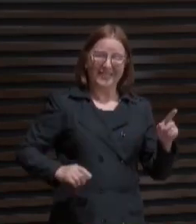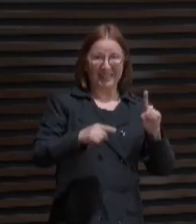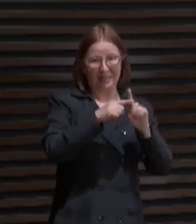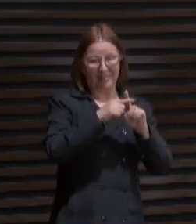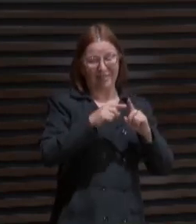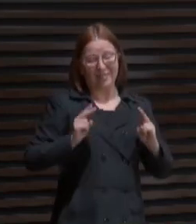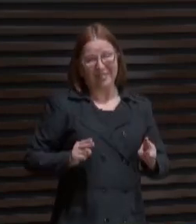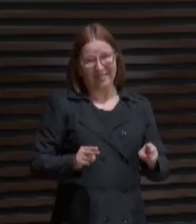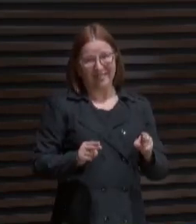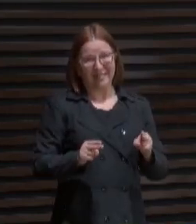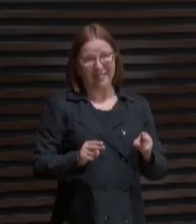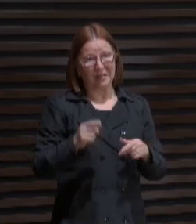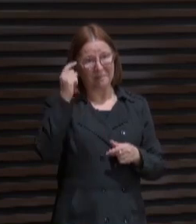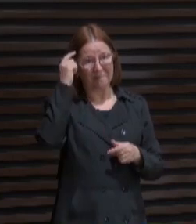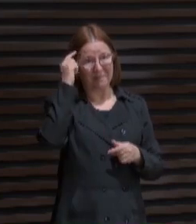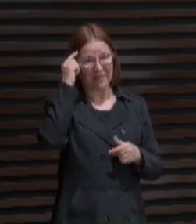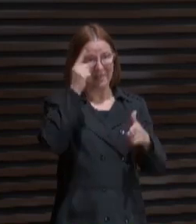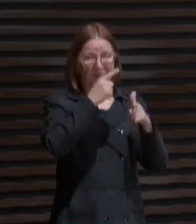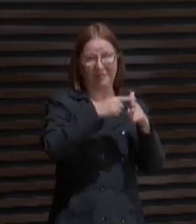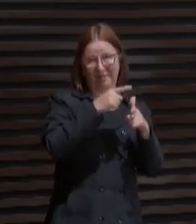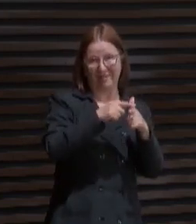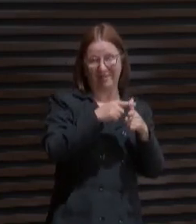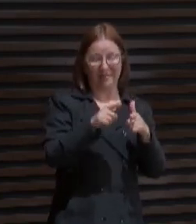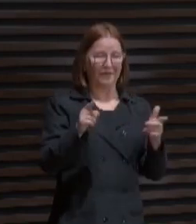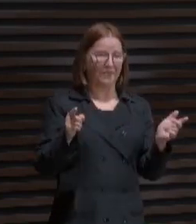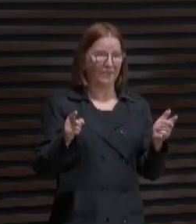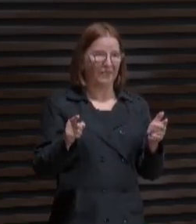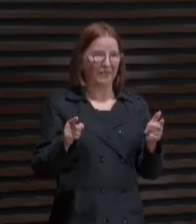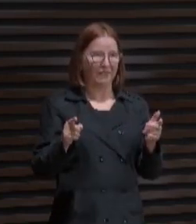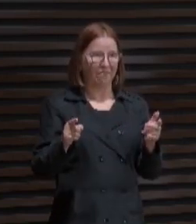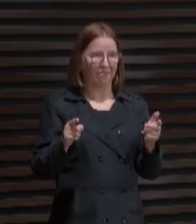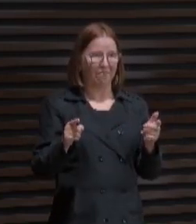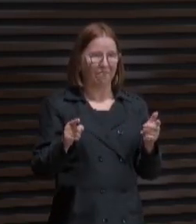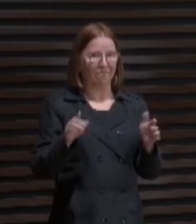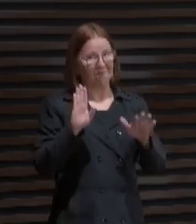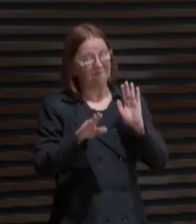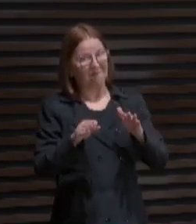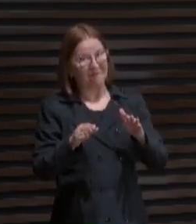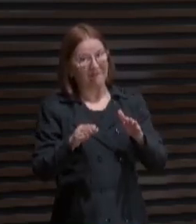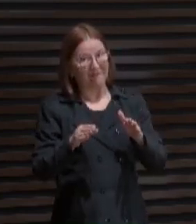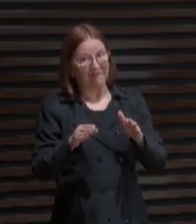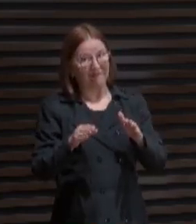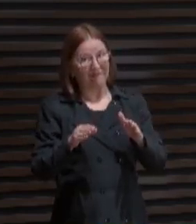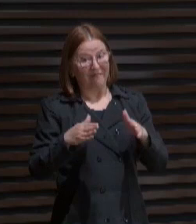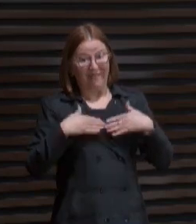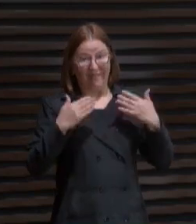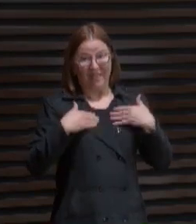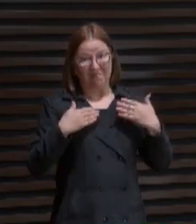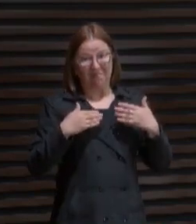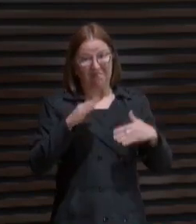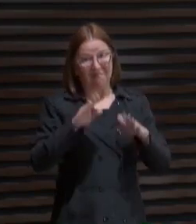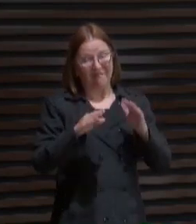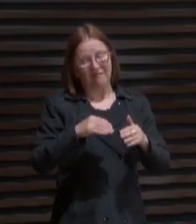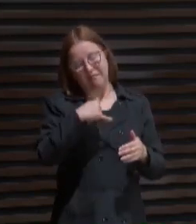Continuamos olhando para a circunstância, ora entusiasmado com as coisas, ora às vezes até deprimidos.